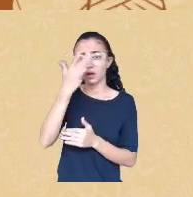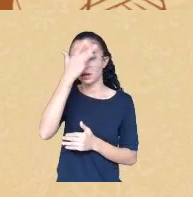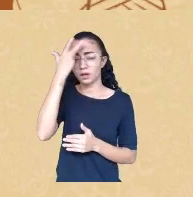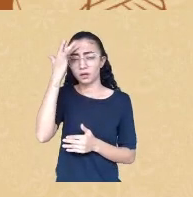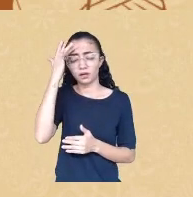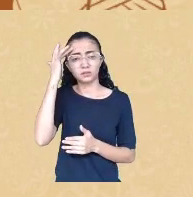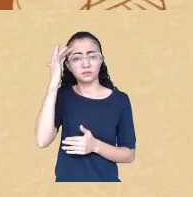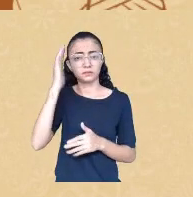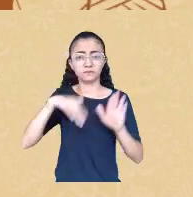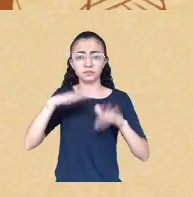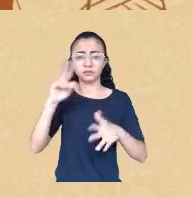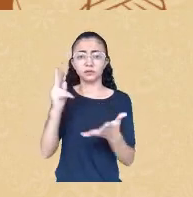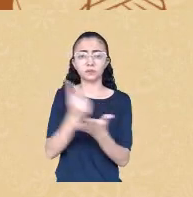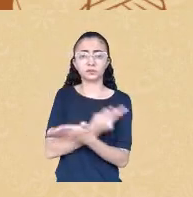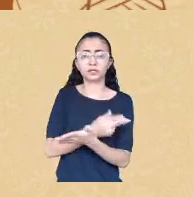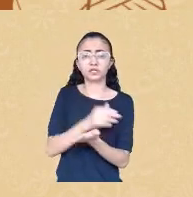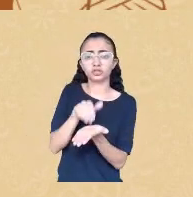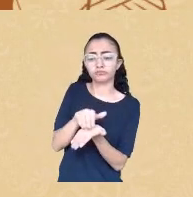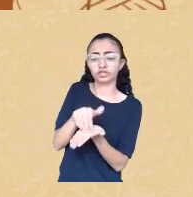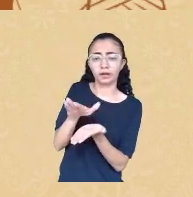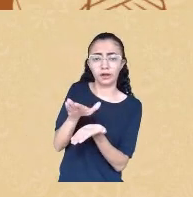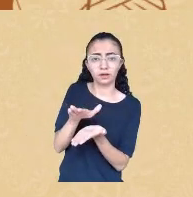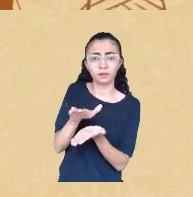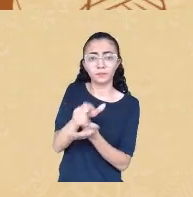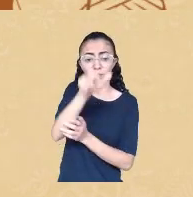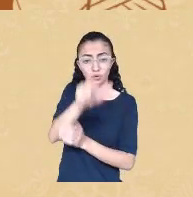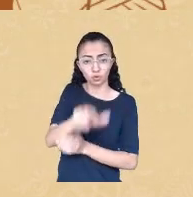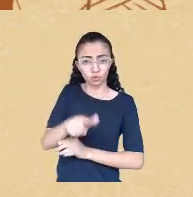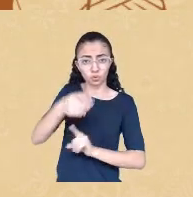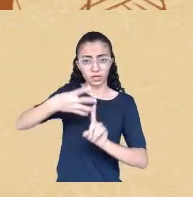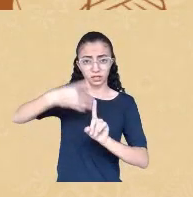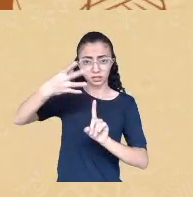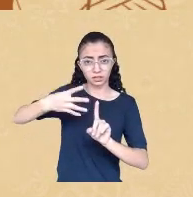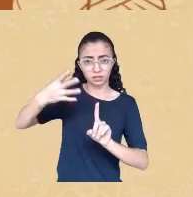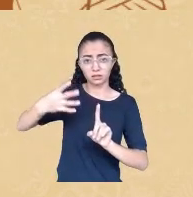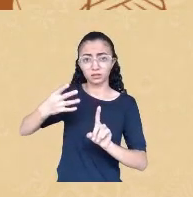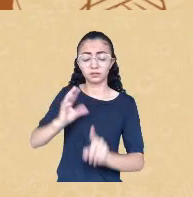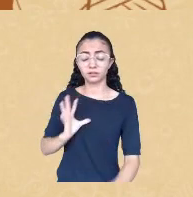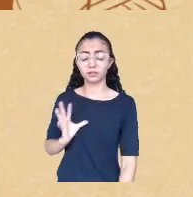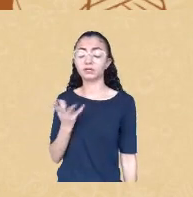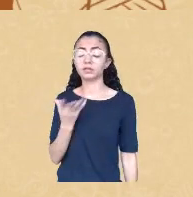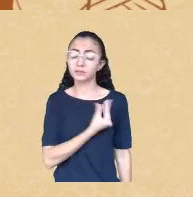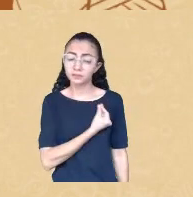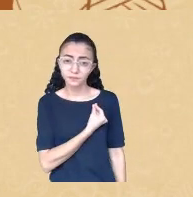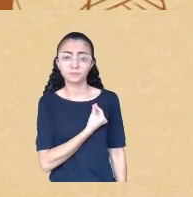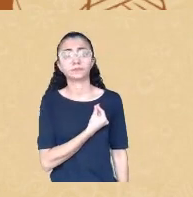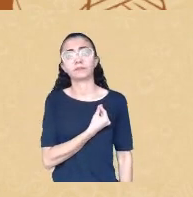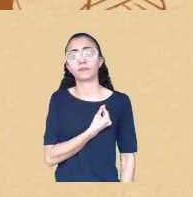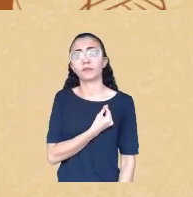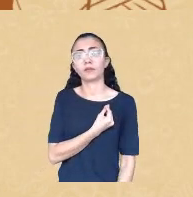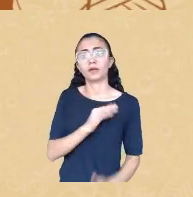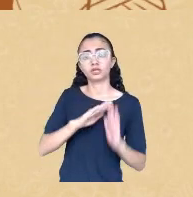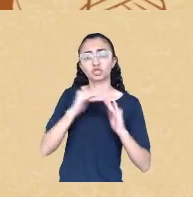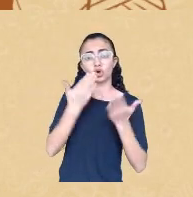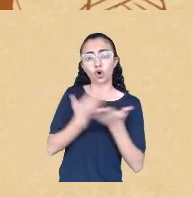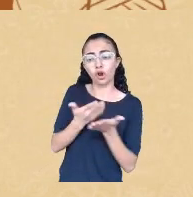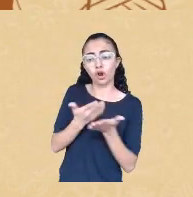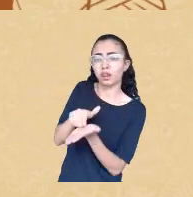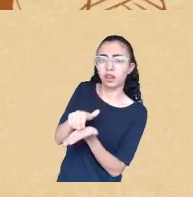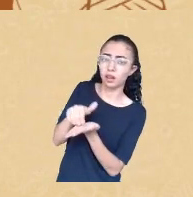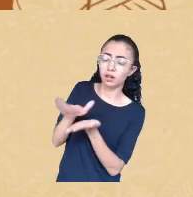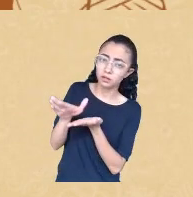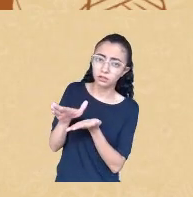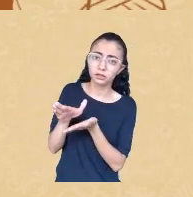escola, quando você não tem, desde como a Eliane Cavaleiro já colocou, né, aquele estudo sobre